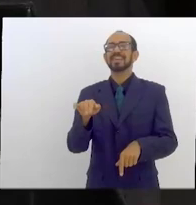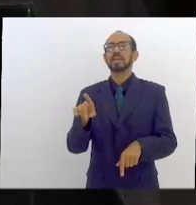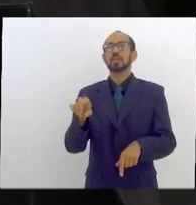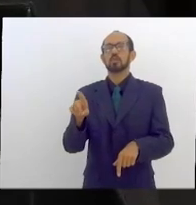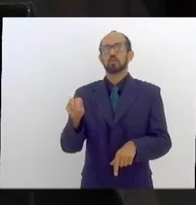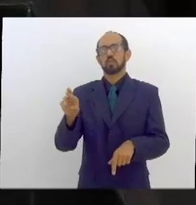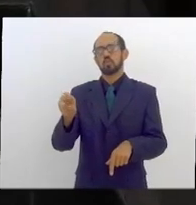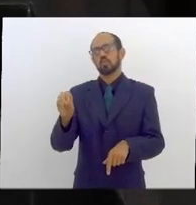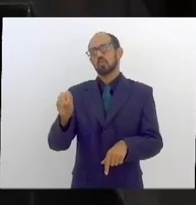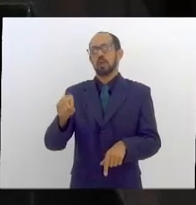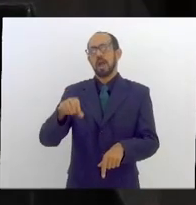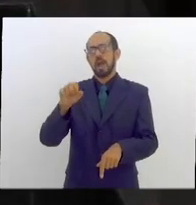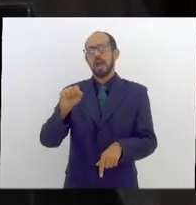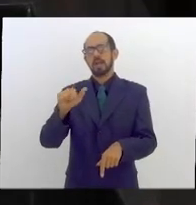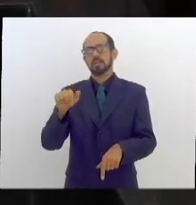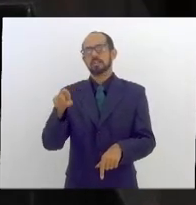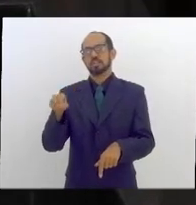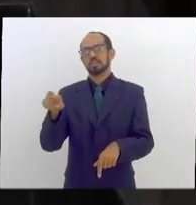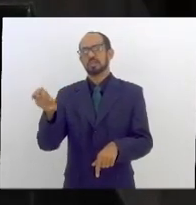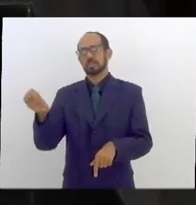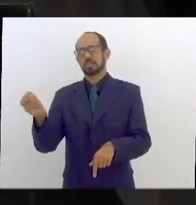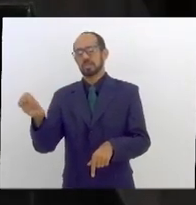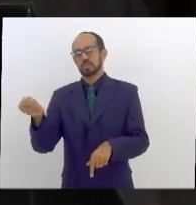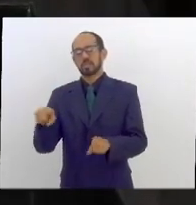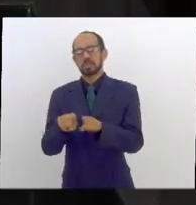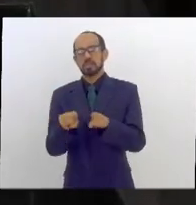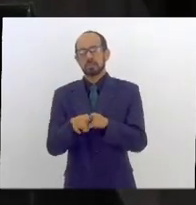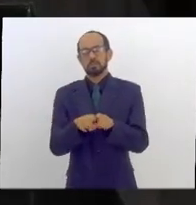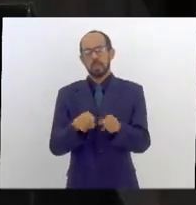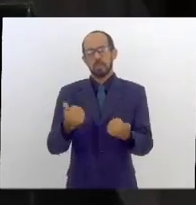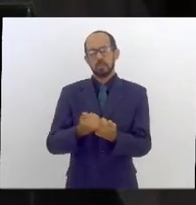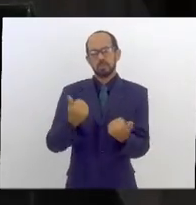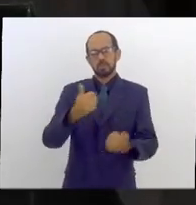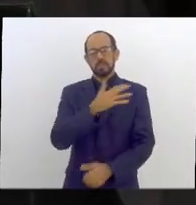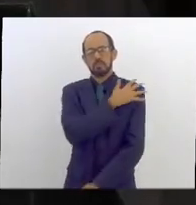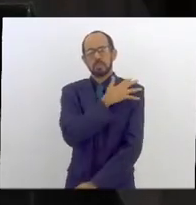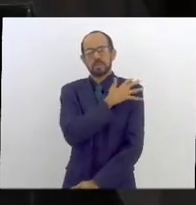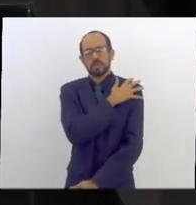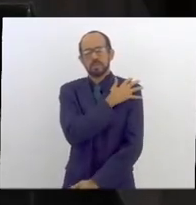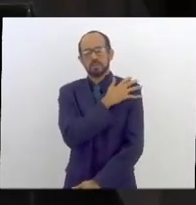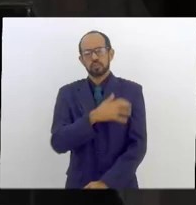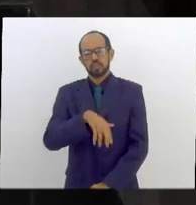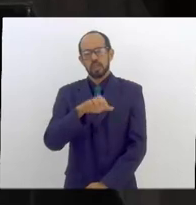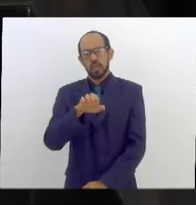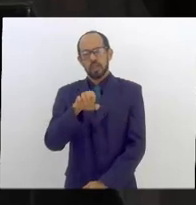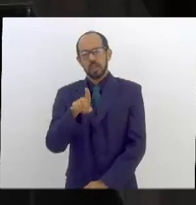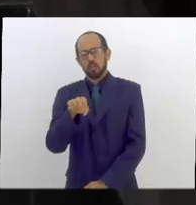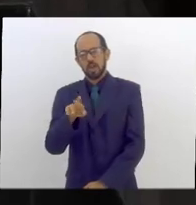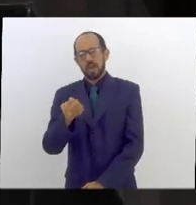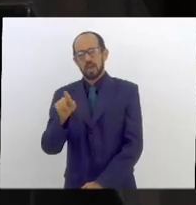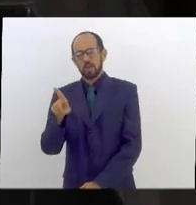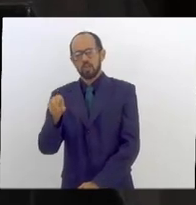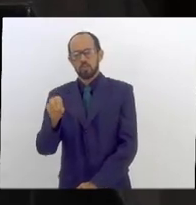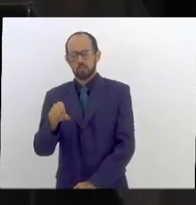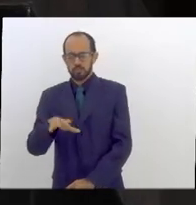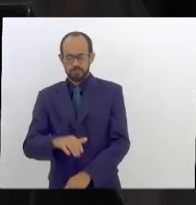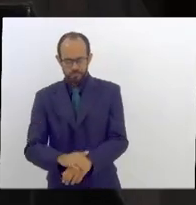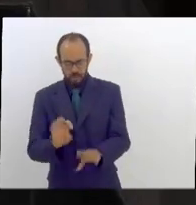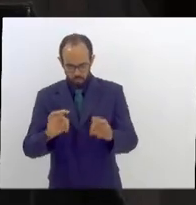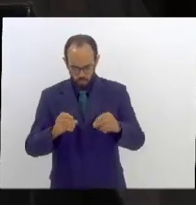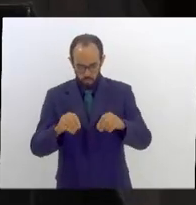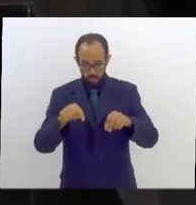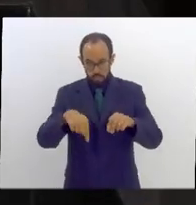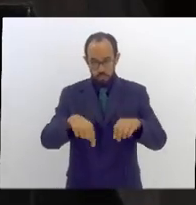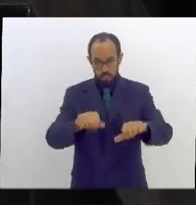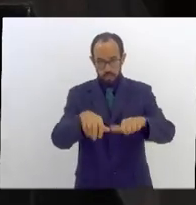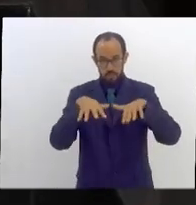o Vice-Almirante Eduardo Machado Vasques e todos que estão aqui nos acompanhando nesse plenário. Eu